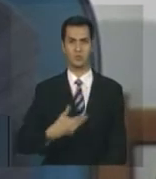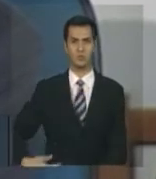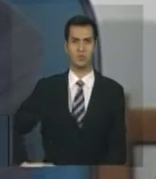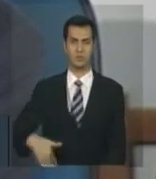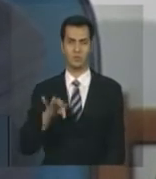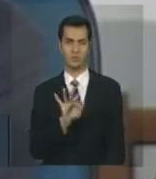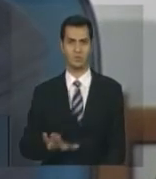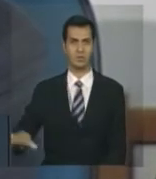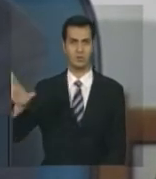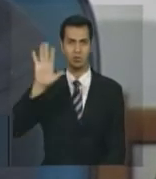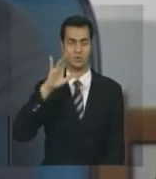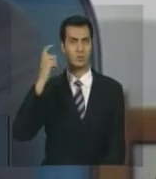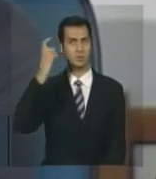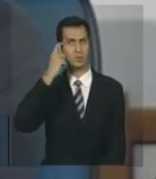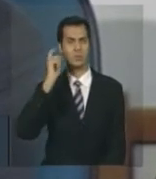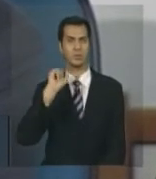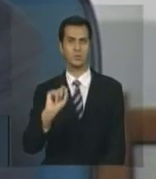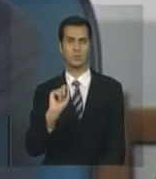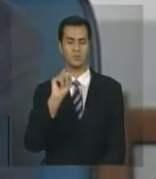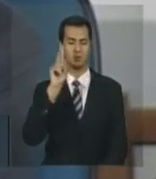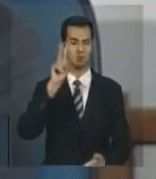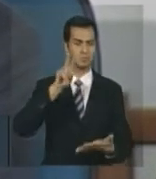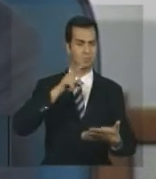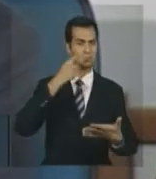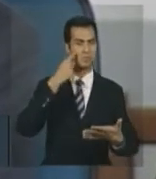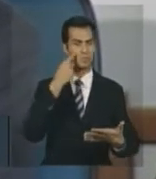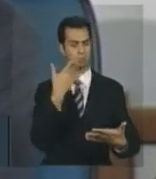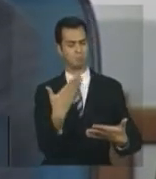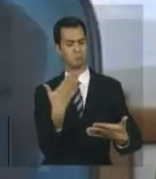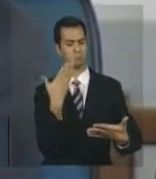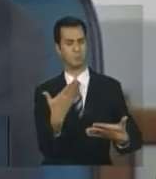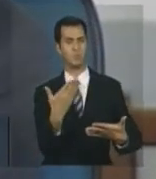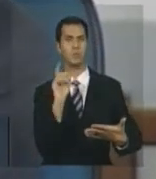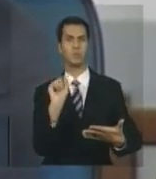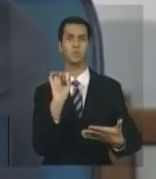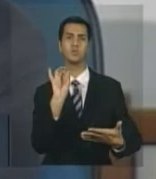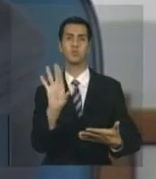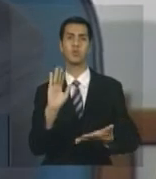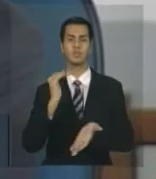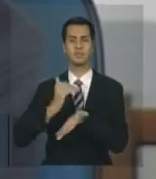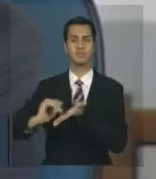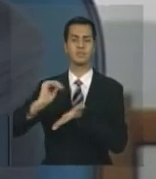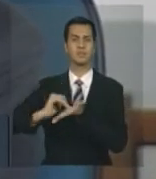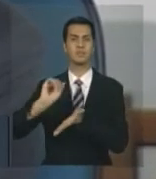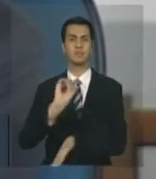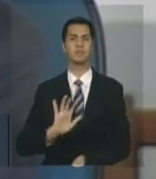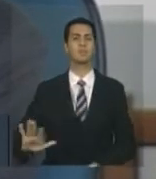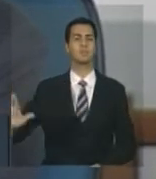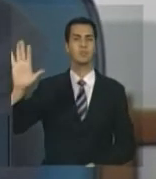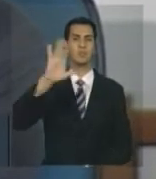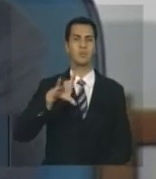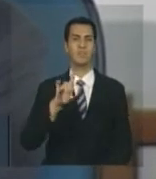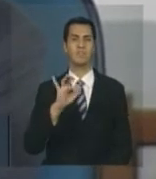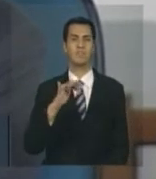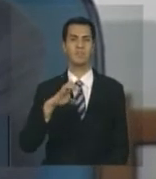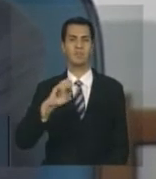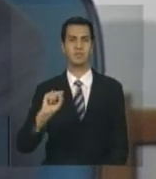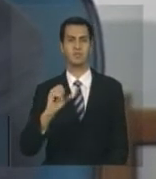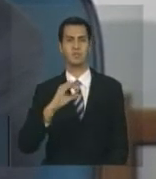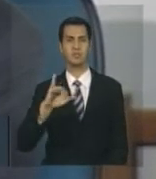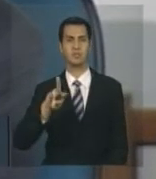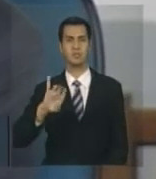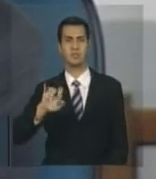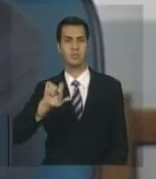de prevenção, fazendo apenas a leitura da Secretaria Nacional de Defesa Civil. Isso não é